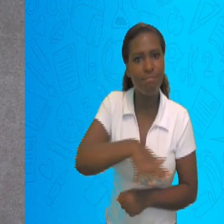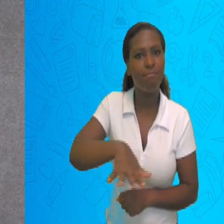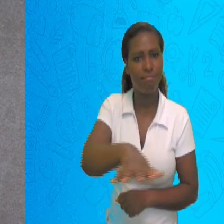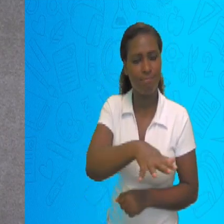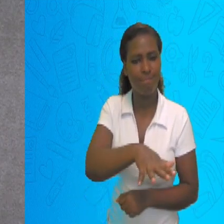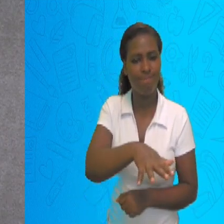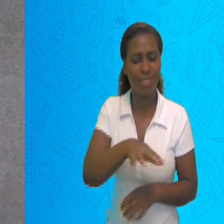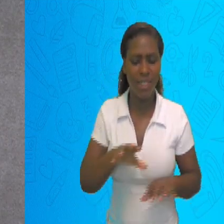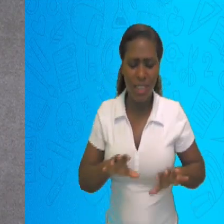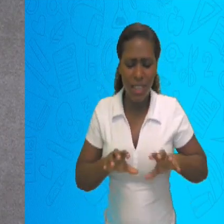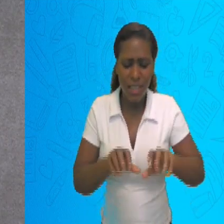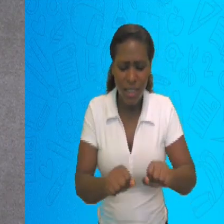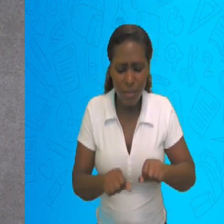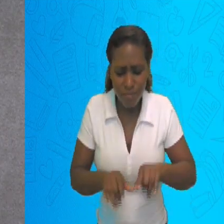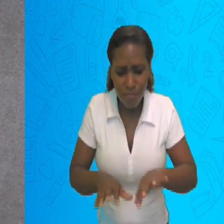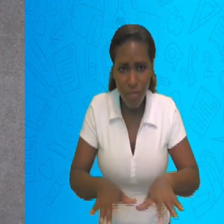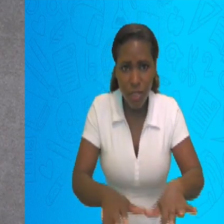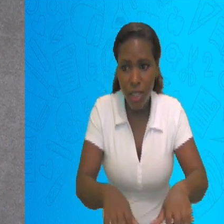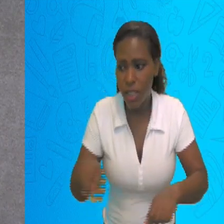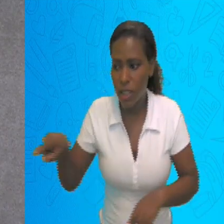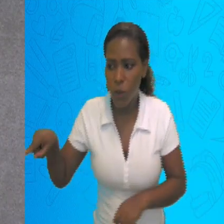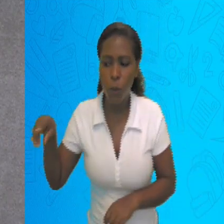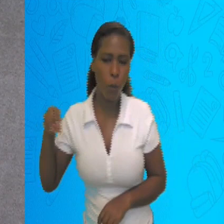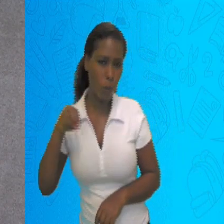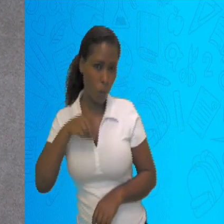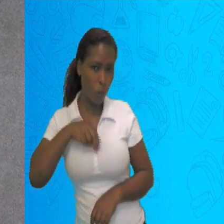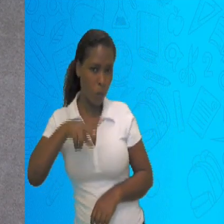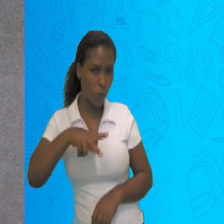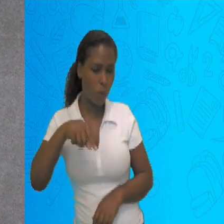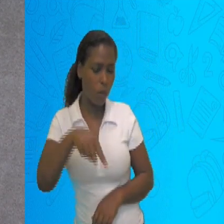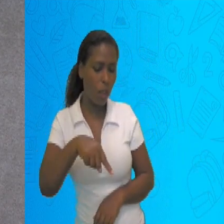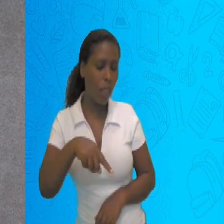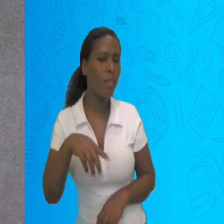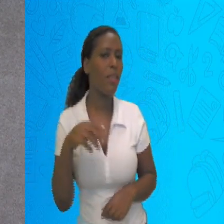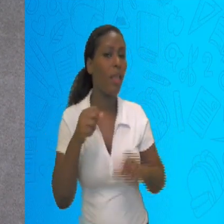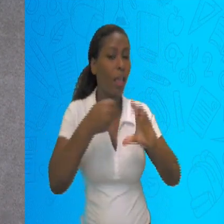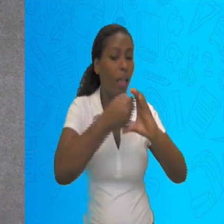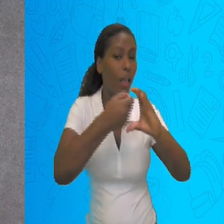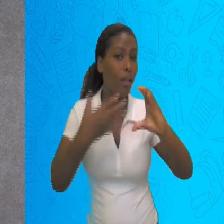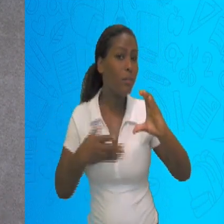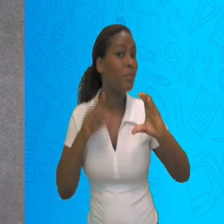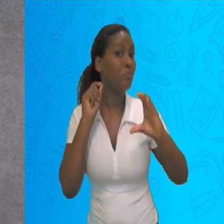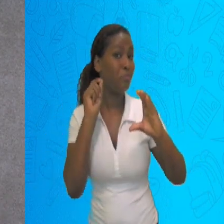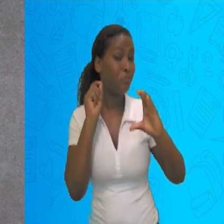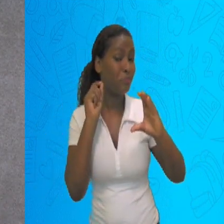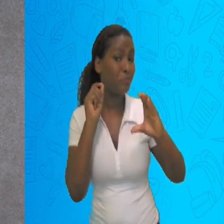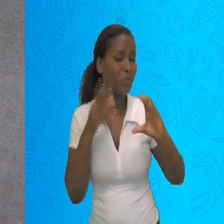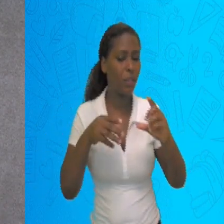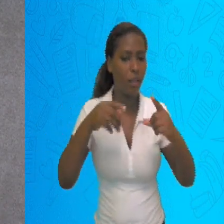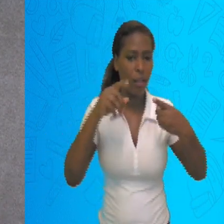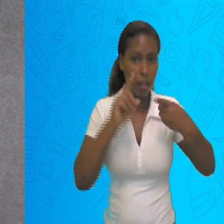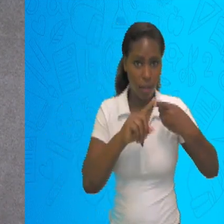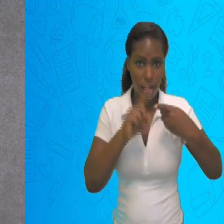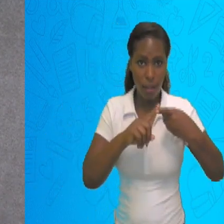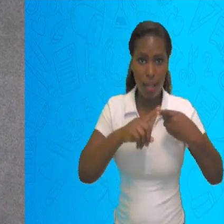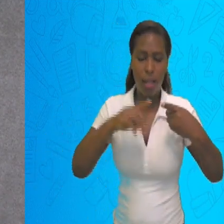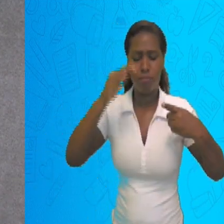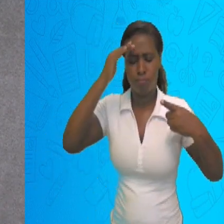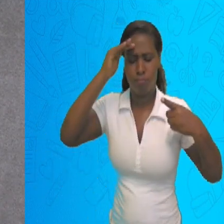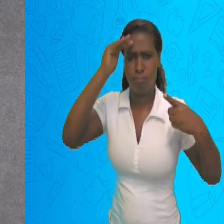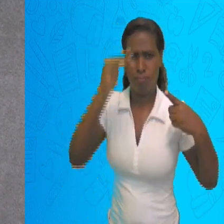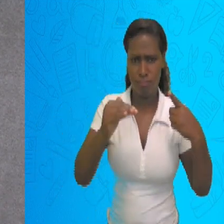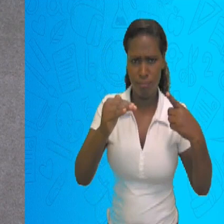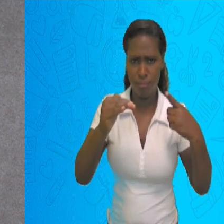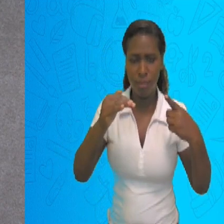principais características a submissão e o extermínio de milhões de indígenas. Aliás, foram os europeus